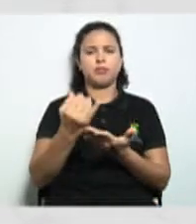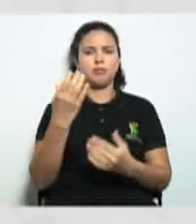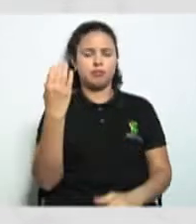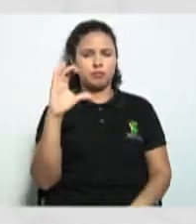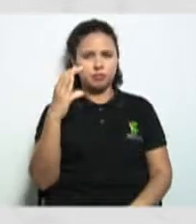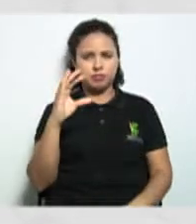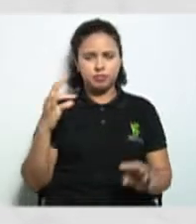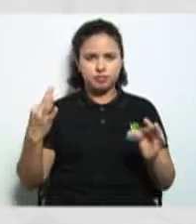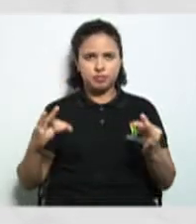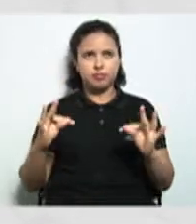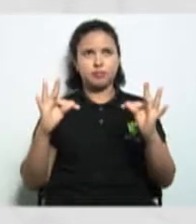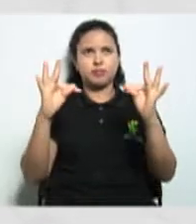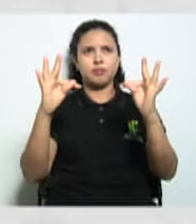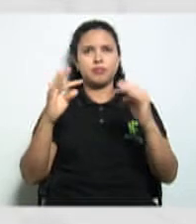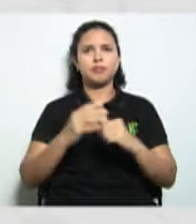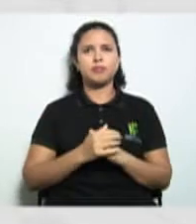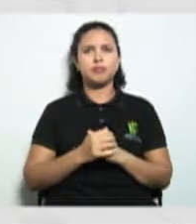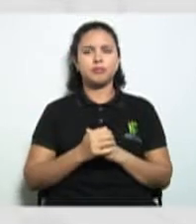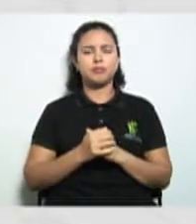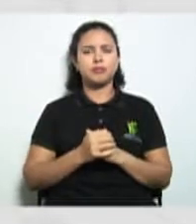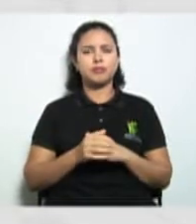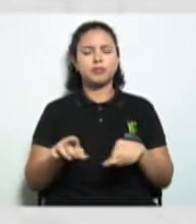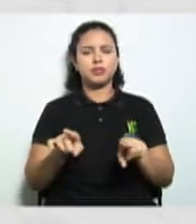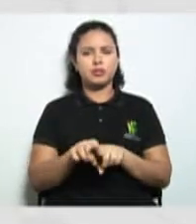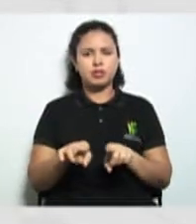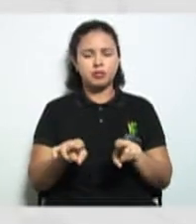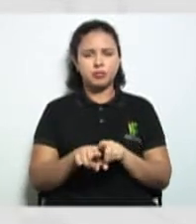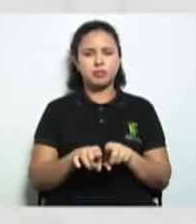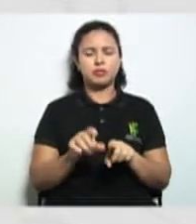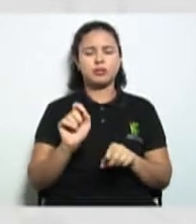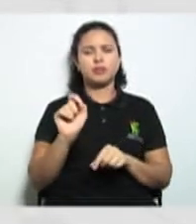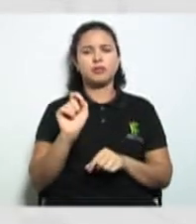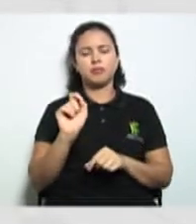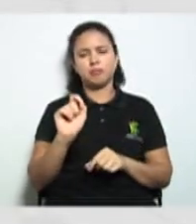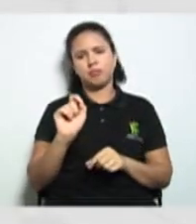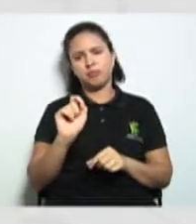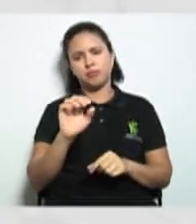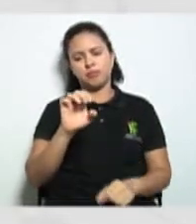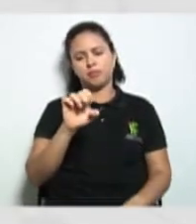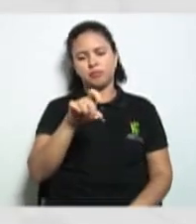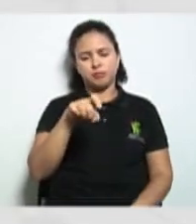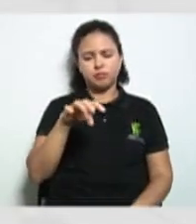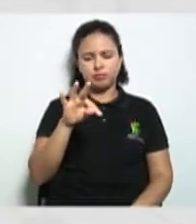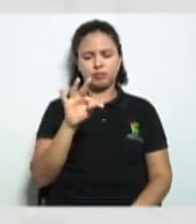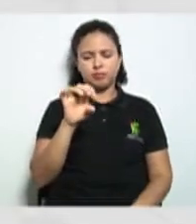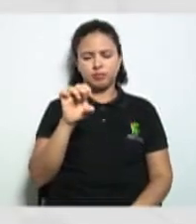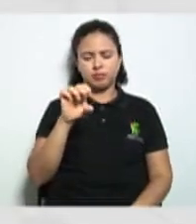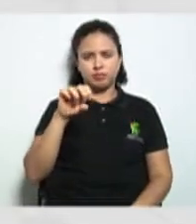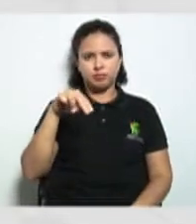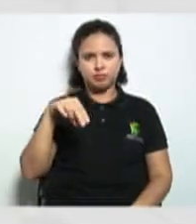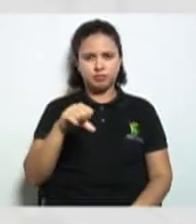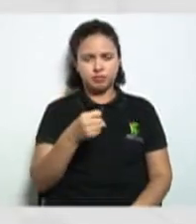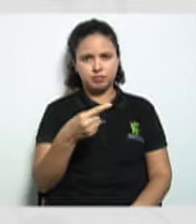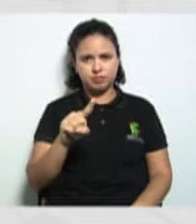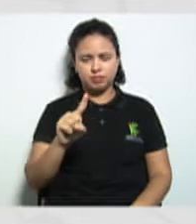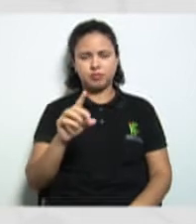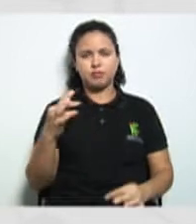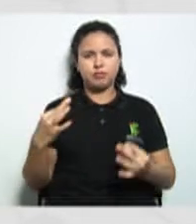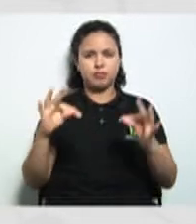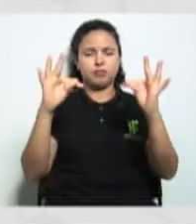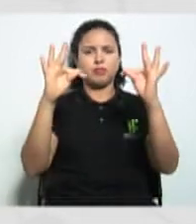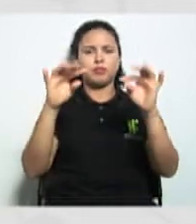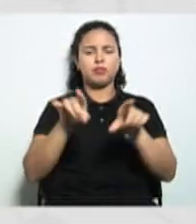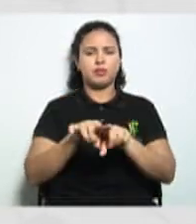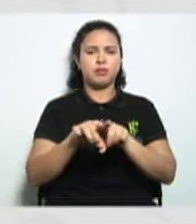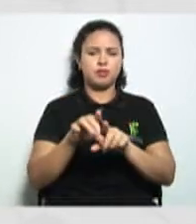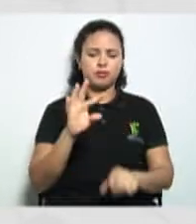tecnológica, extensão ou extensão tecnológica e ainda tem mais. TCC, que é o trabalho